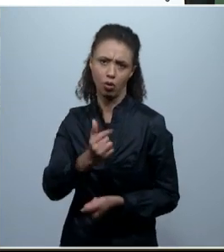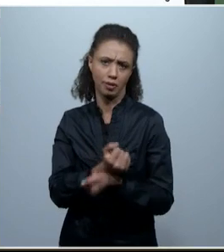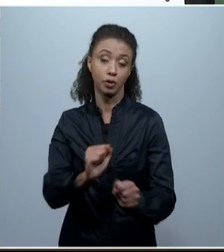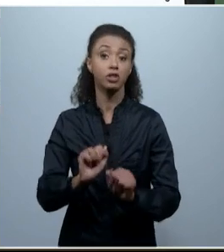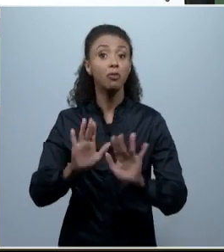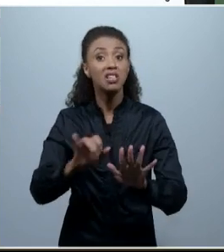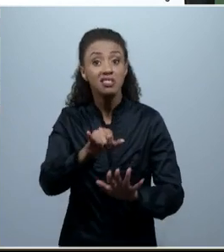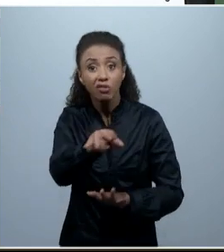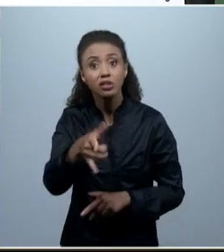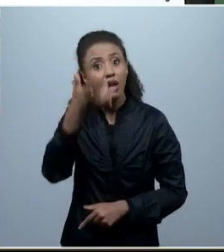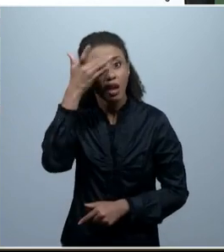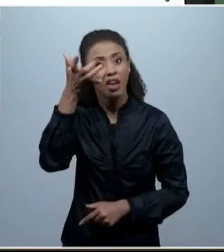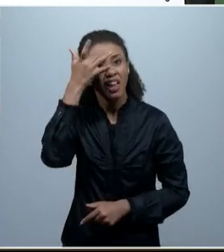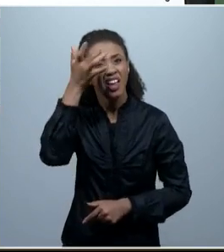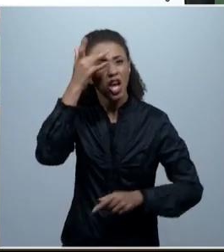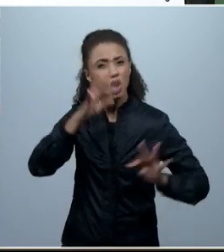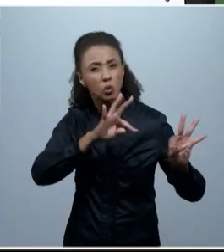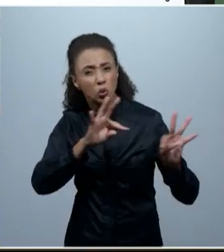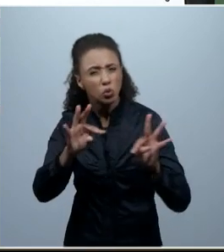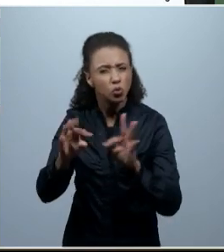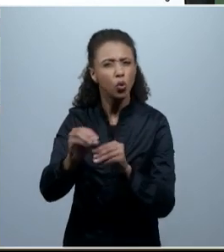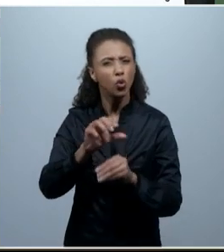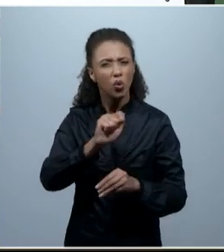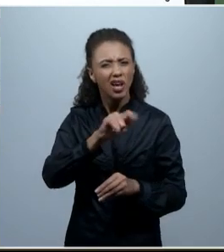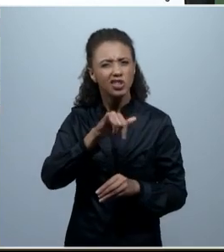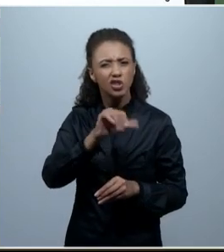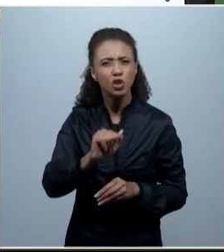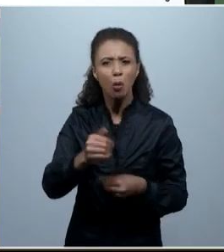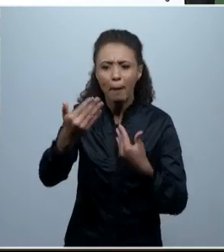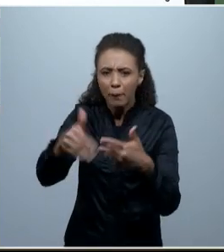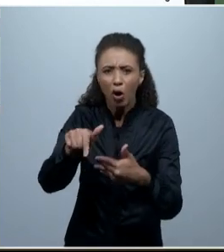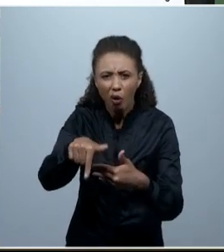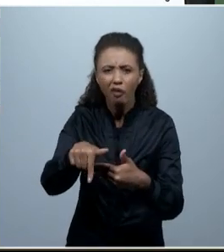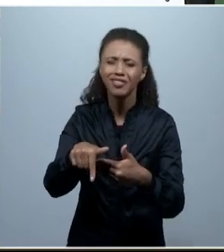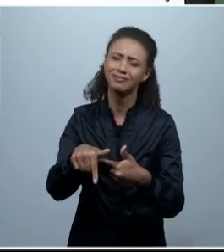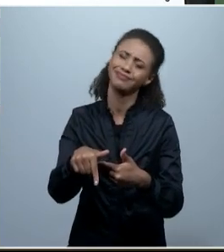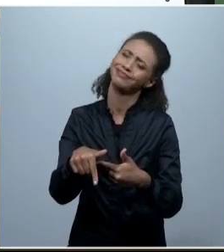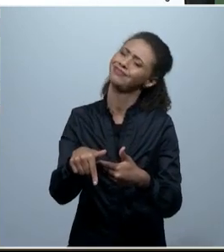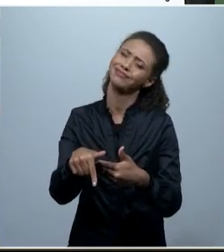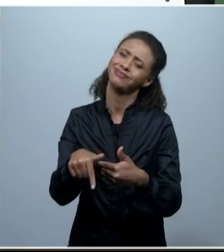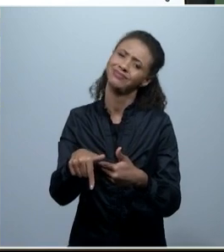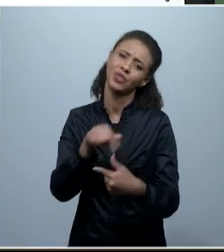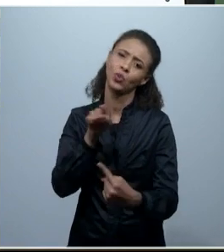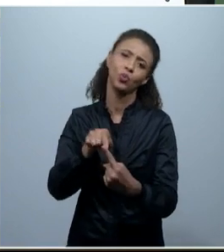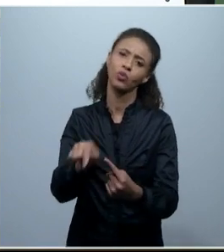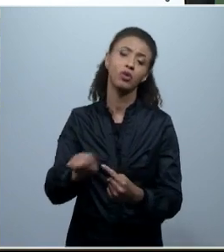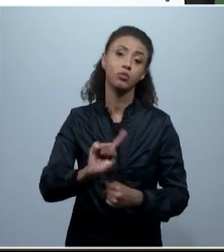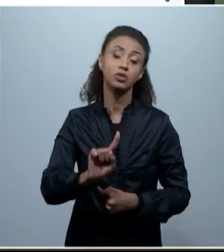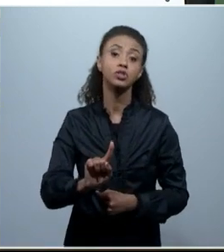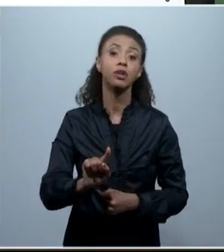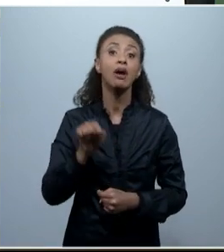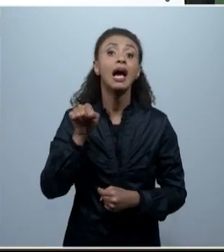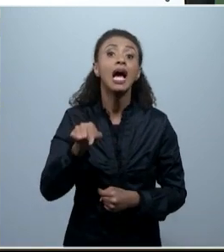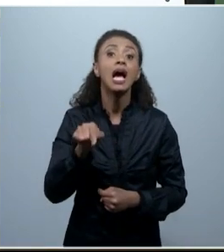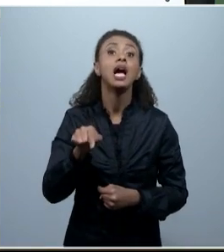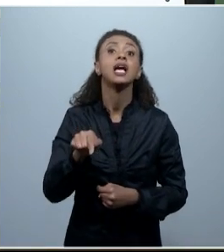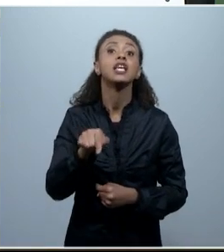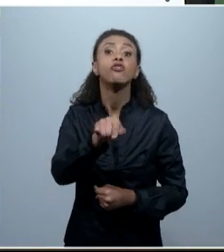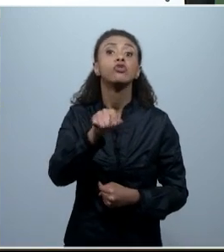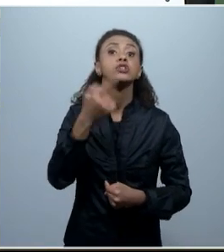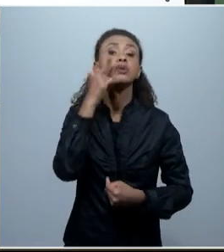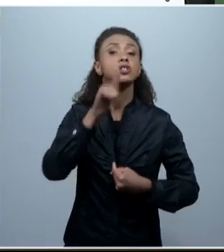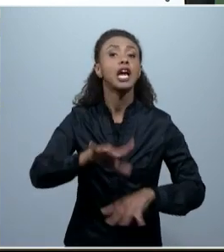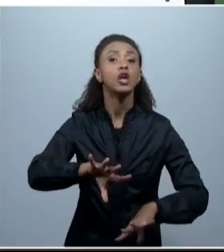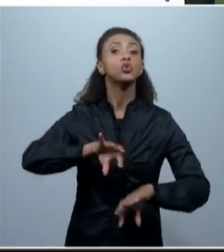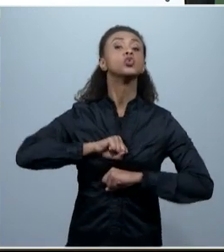esses axiomas e sabia pra fazer uma prova alguma coisa assim isso o nosso objetivo que que vai ficar disso é o que você vai levar